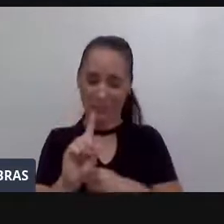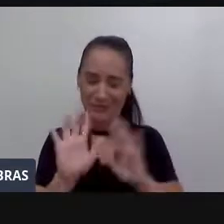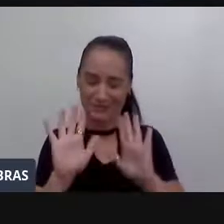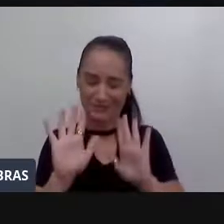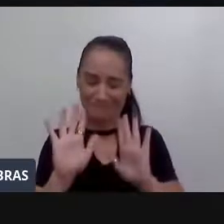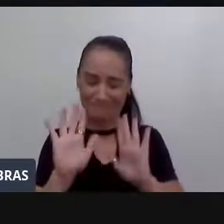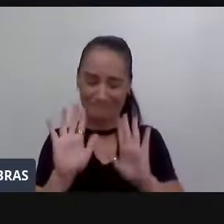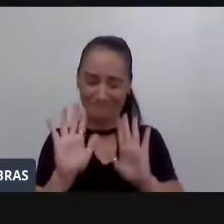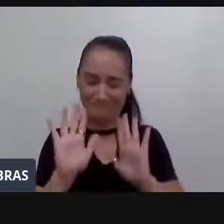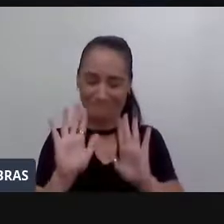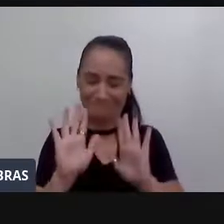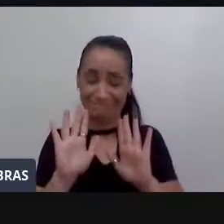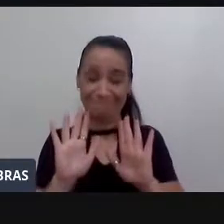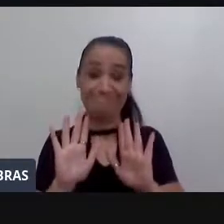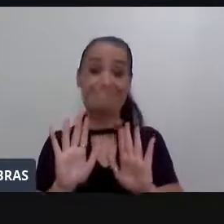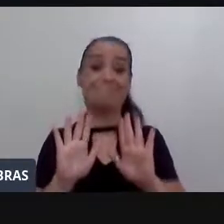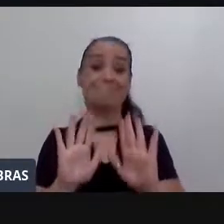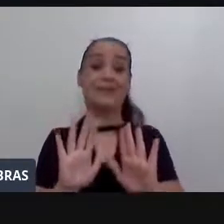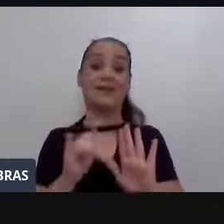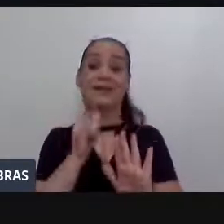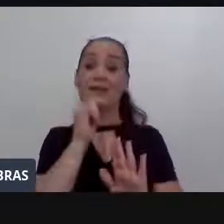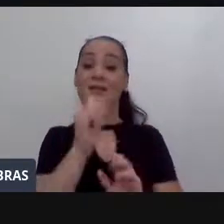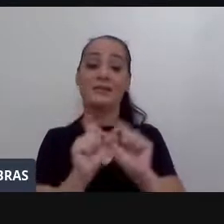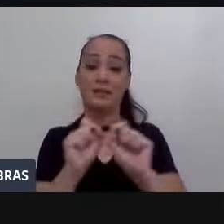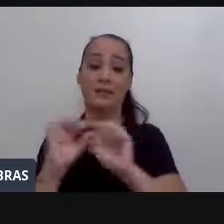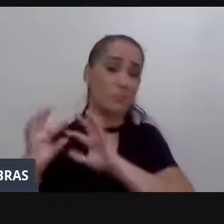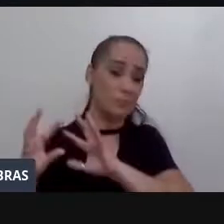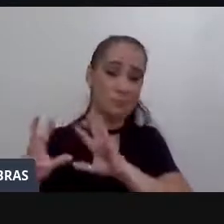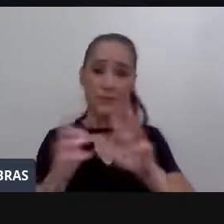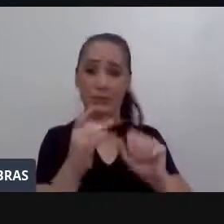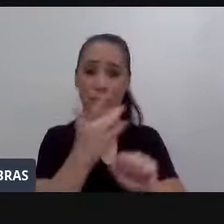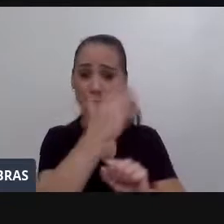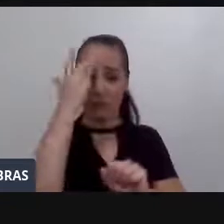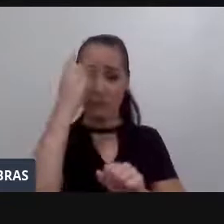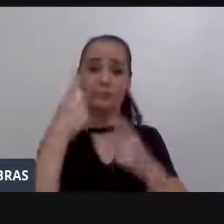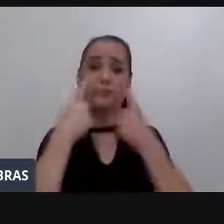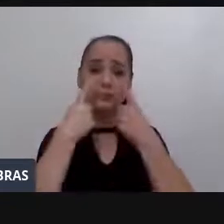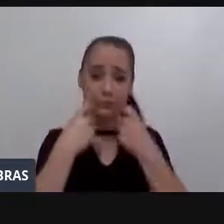Mas aqui diz, pois todo mundo chora.